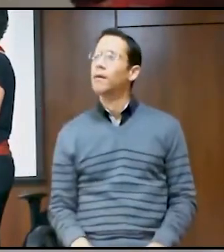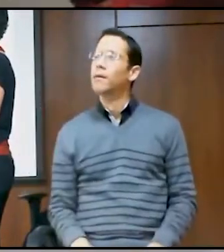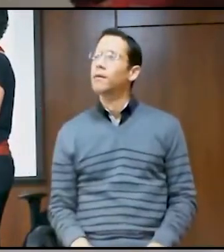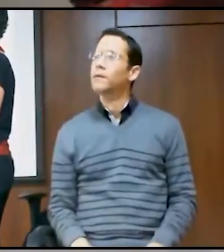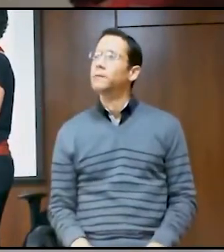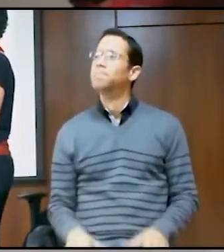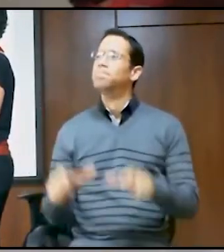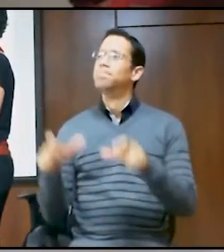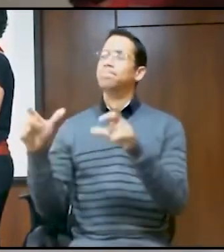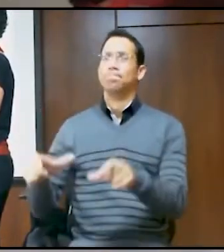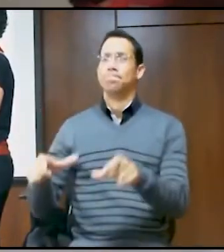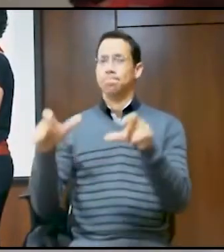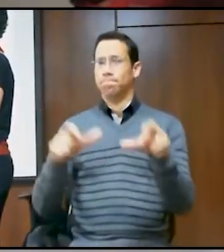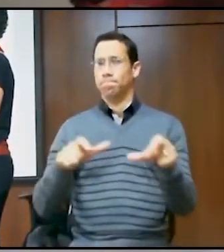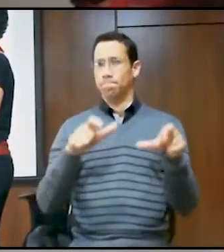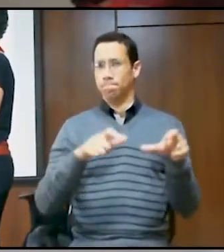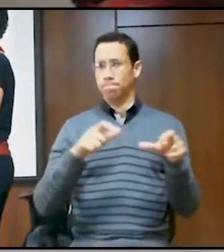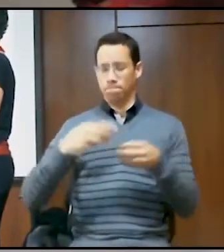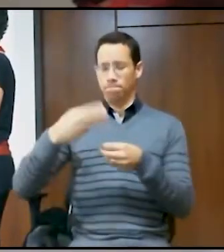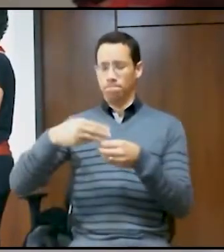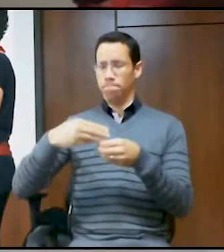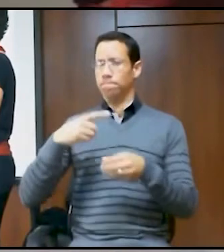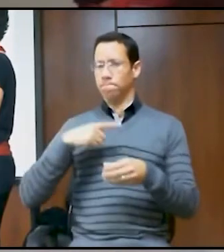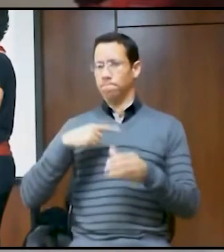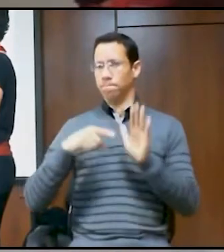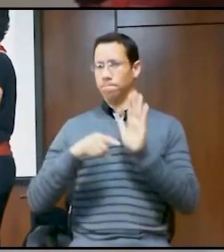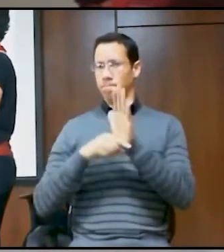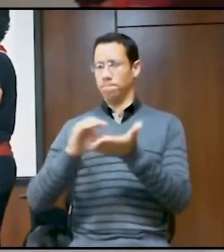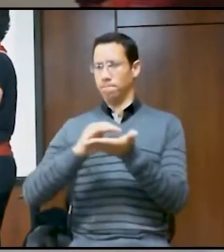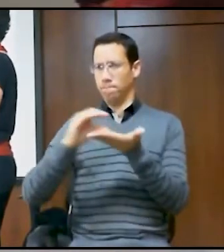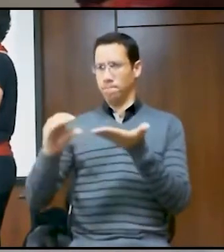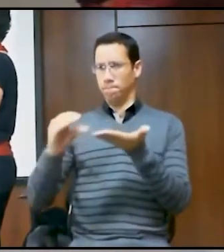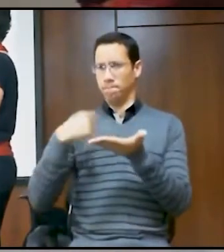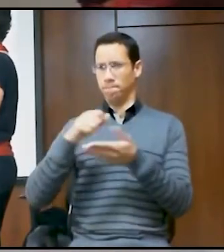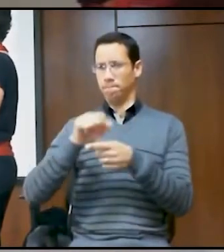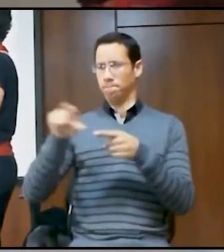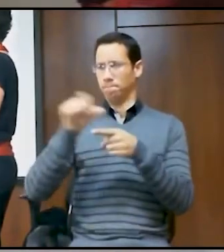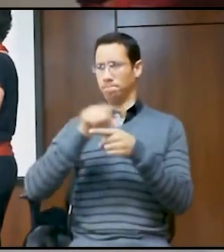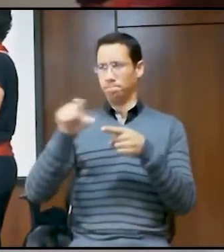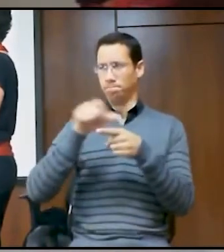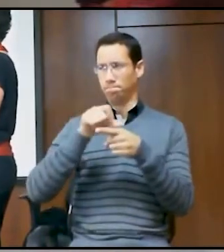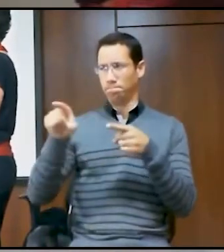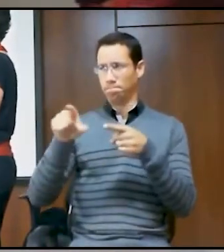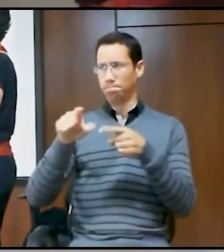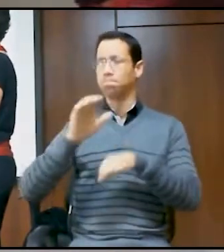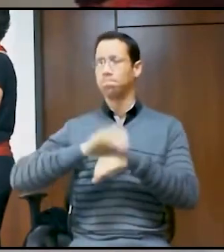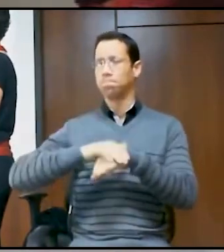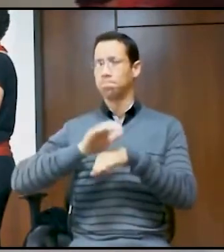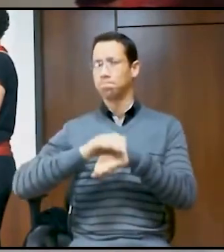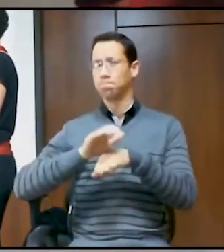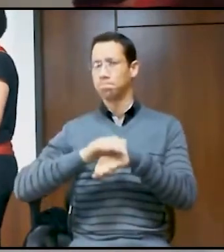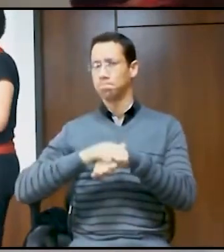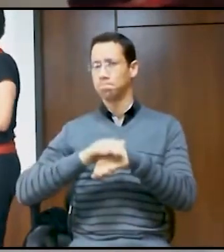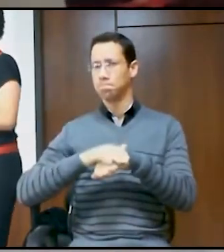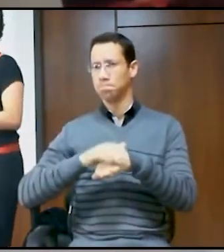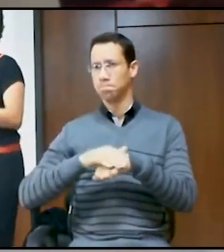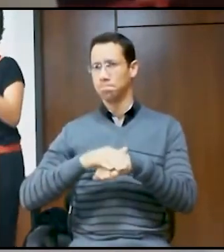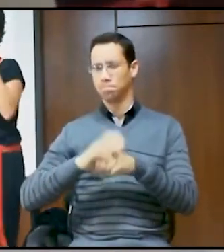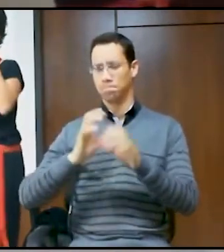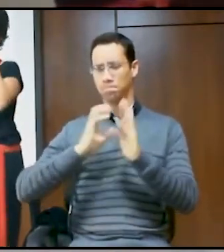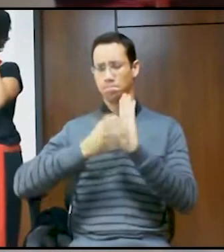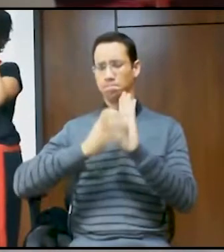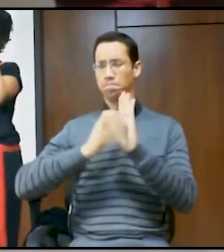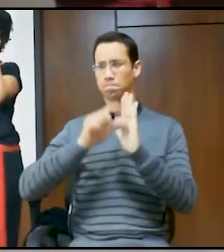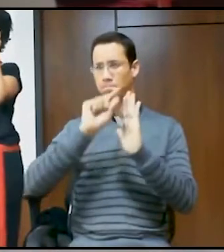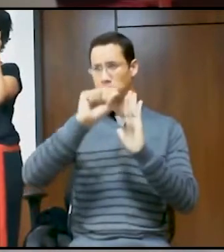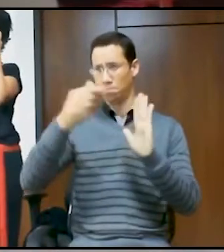os municípios que hoje têm auxílio aluguel, desde quando, e mostrando um pouco quem foi que dentre os partidos